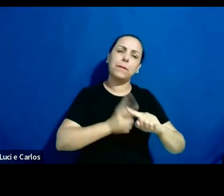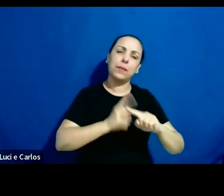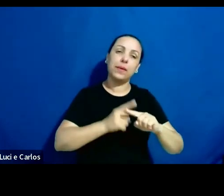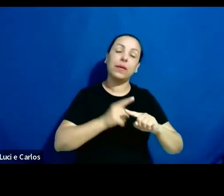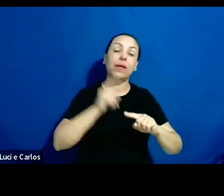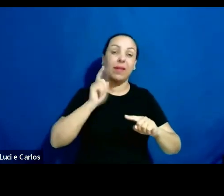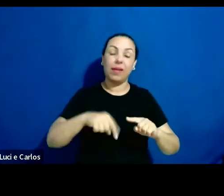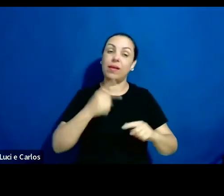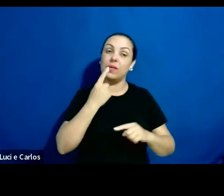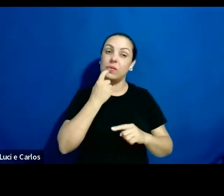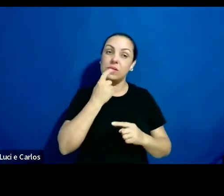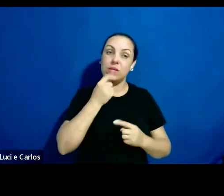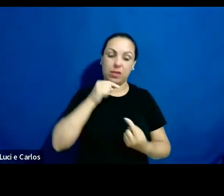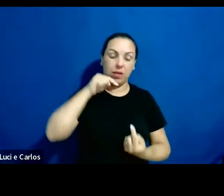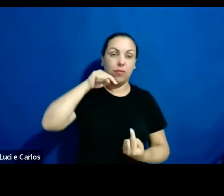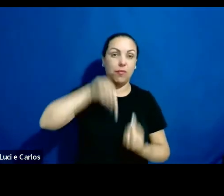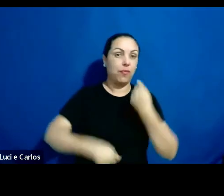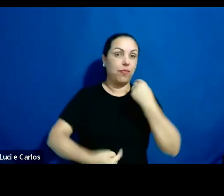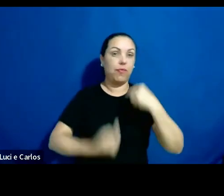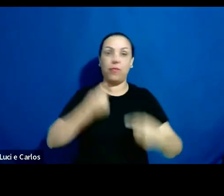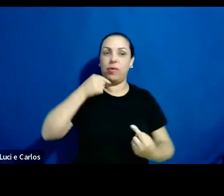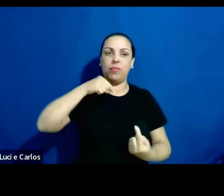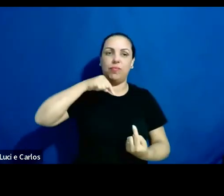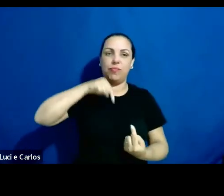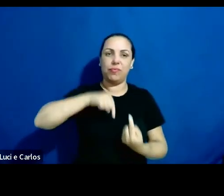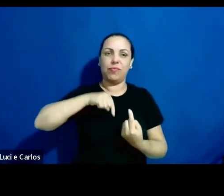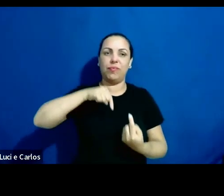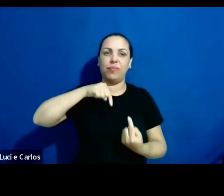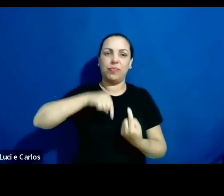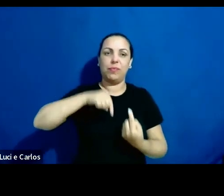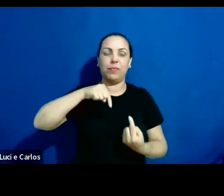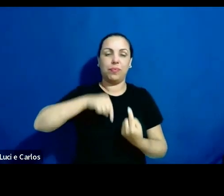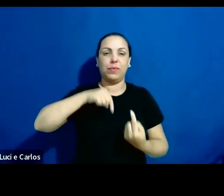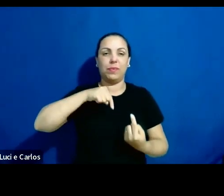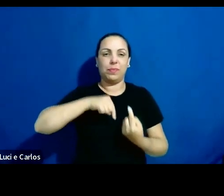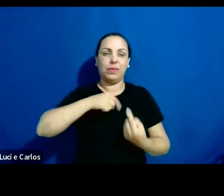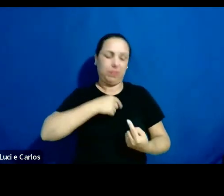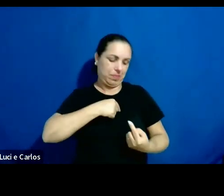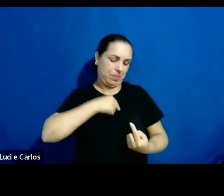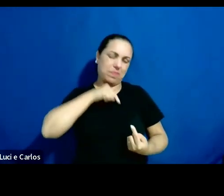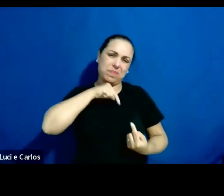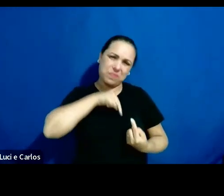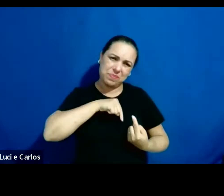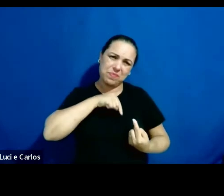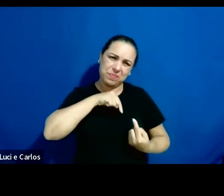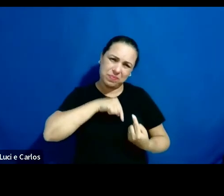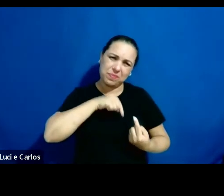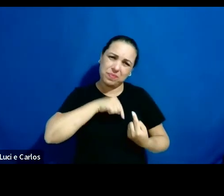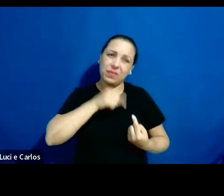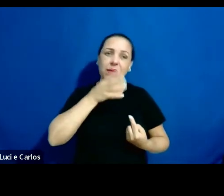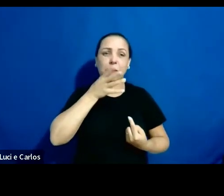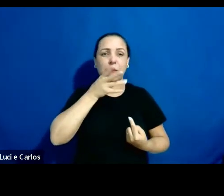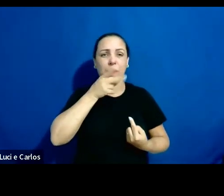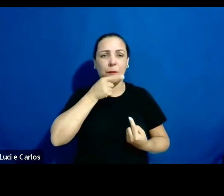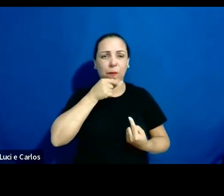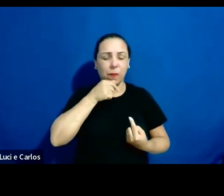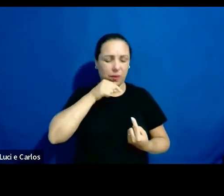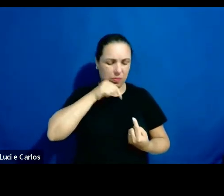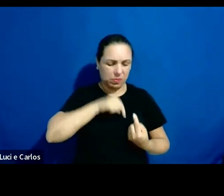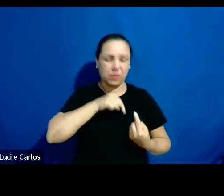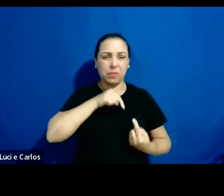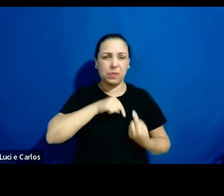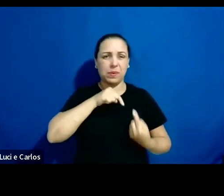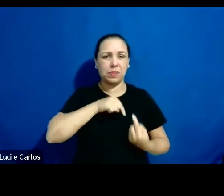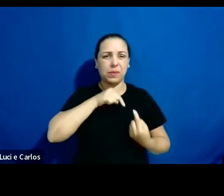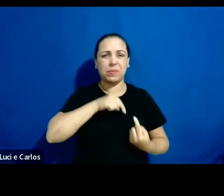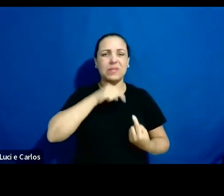fluxo sanguíneo fica reduzido em algumas regiões do miocárdio, falindo as células musculares, aquelas células que se